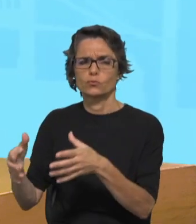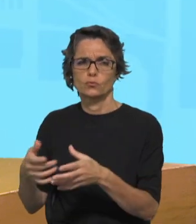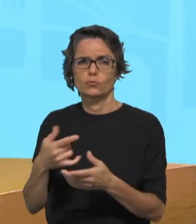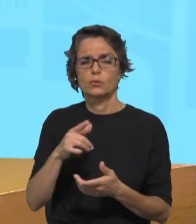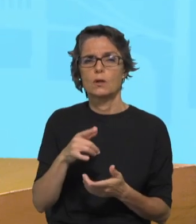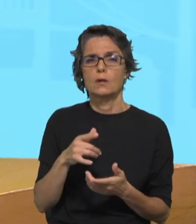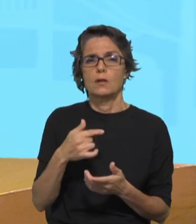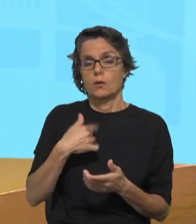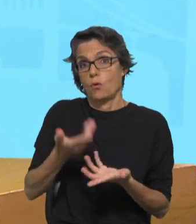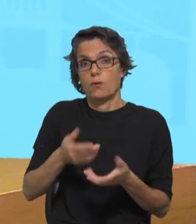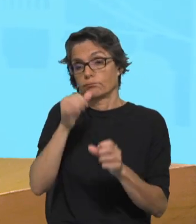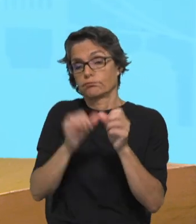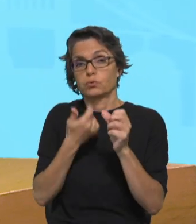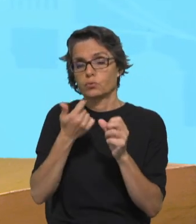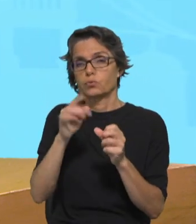cito. São dezenas.